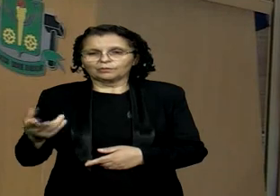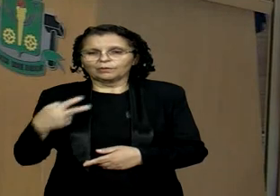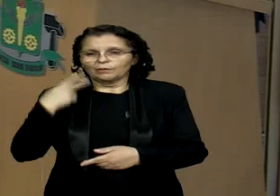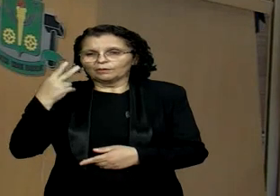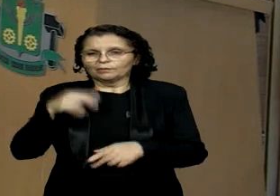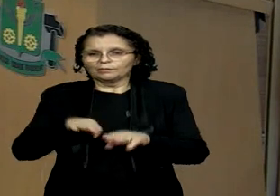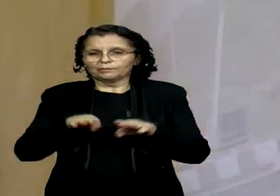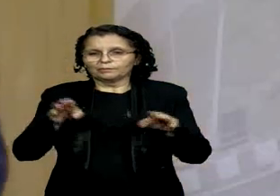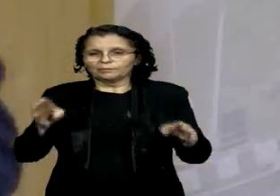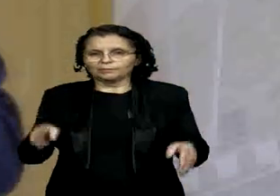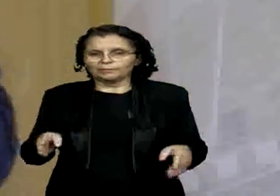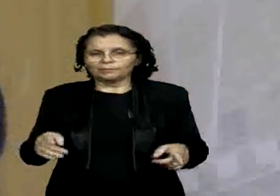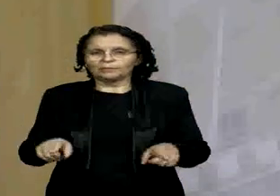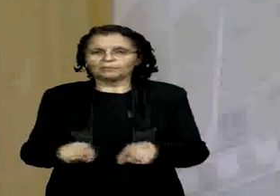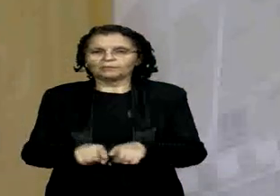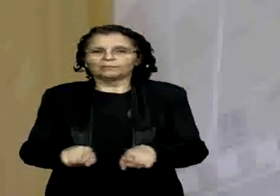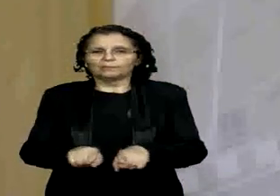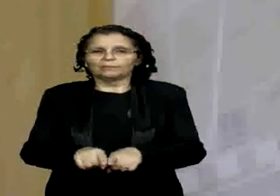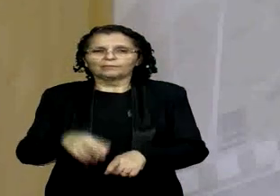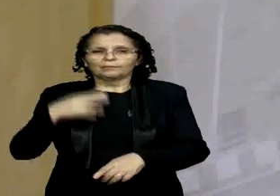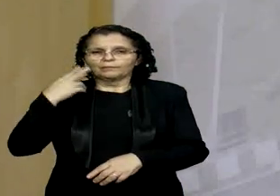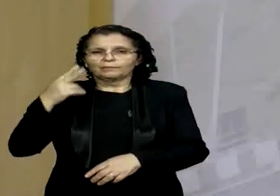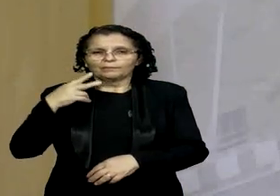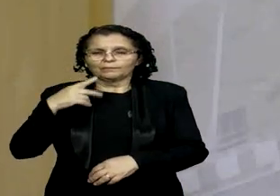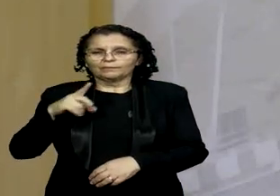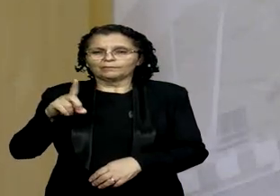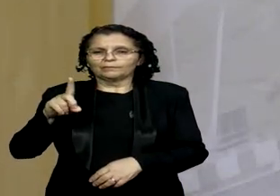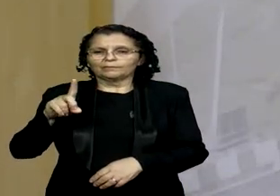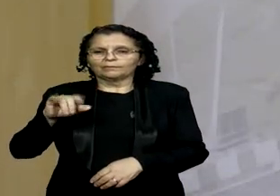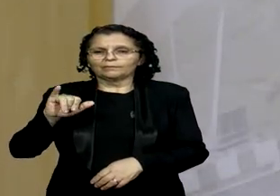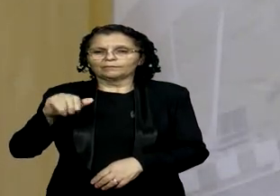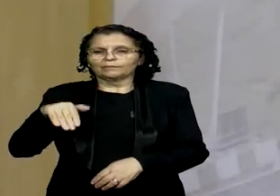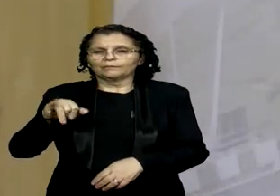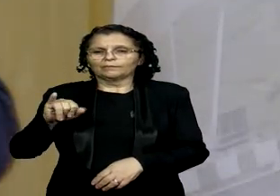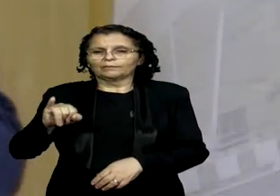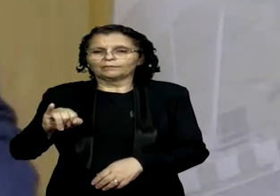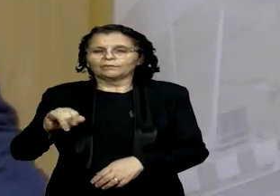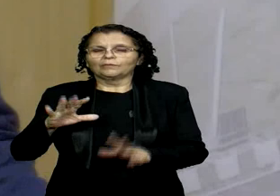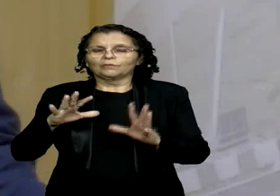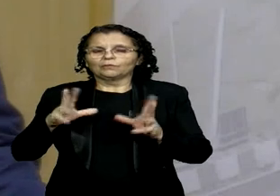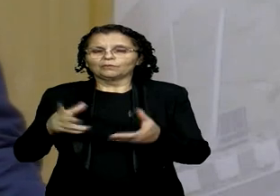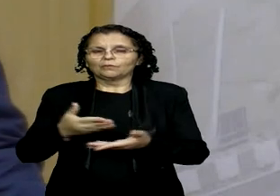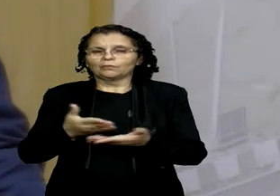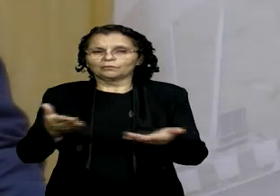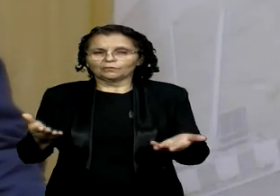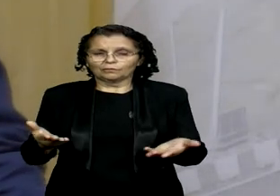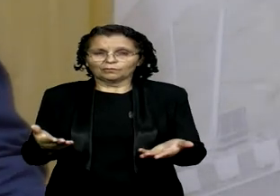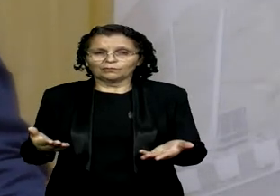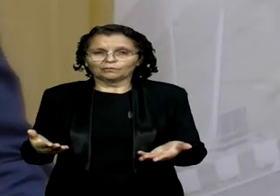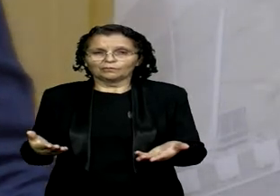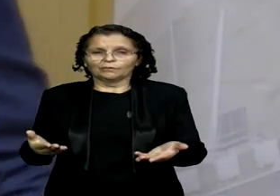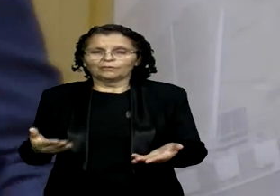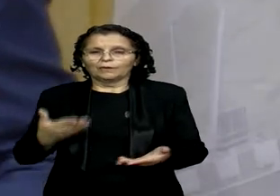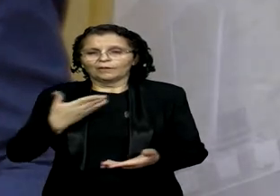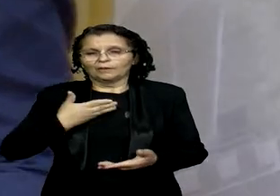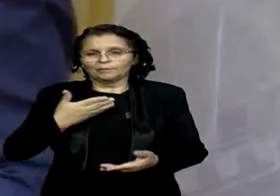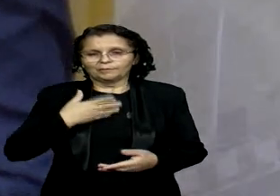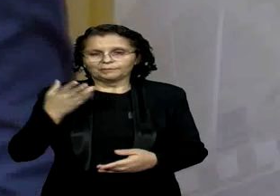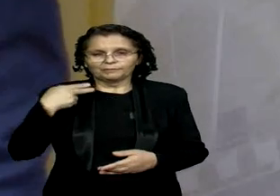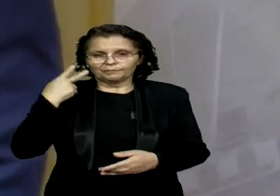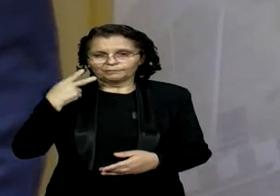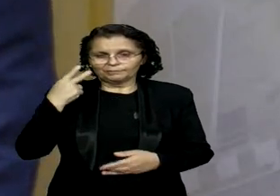mesa diretora e, em nome do vereador Dinei Simão, também saudar todos os demais colegas